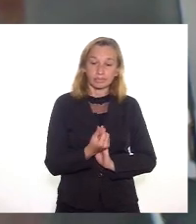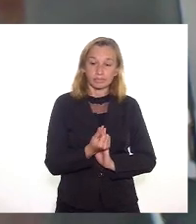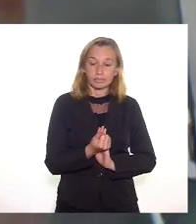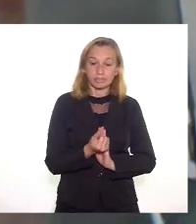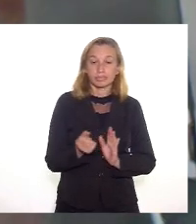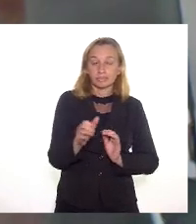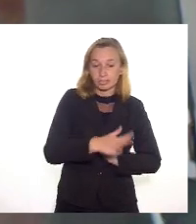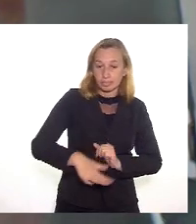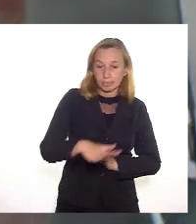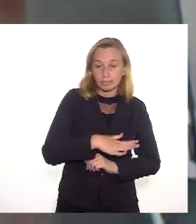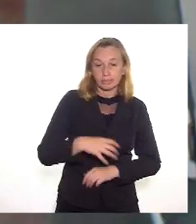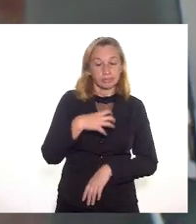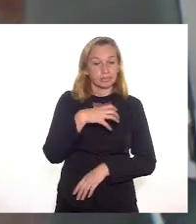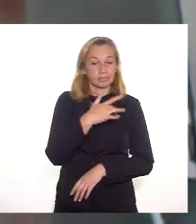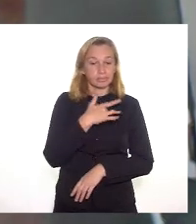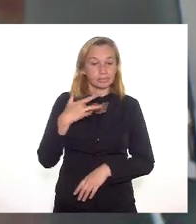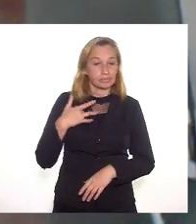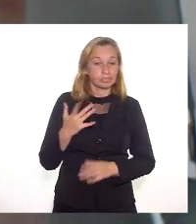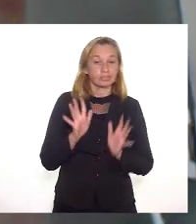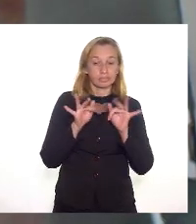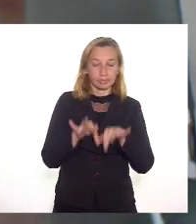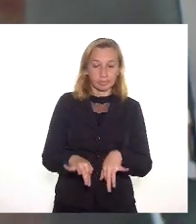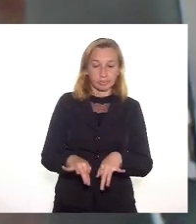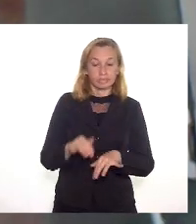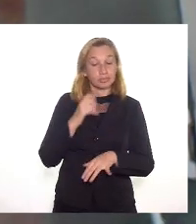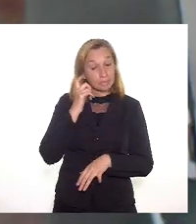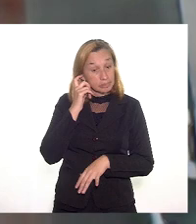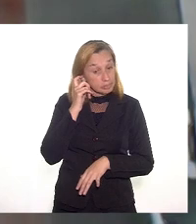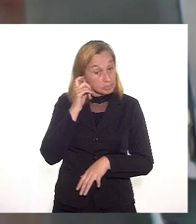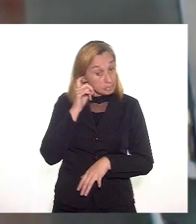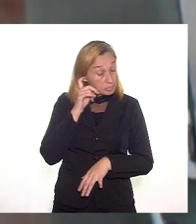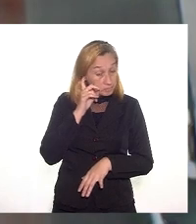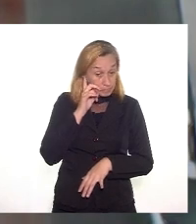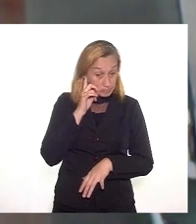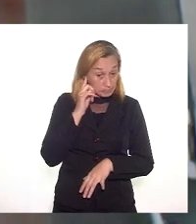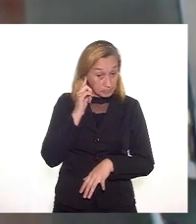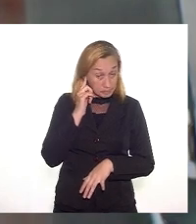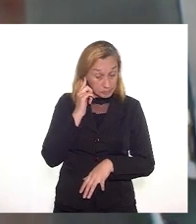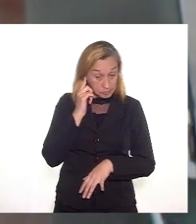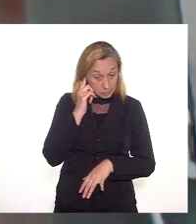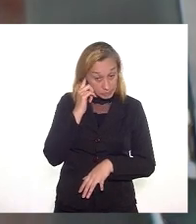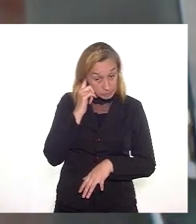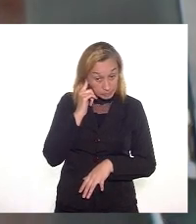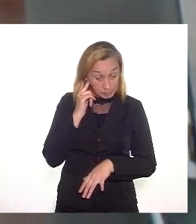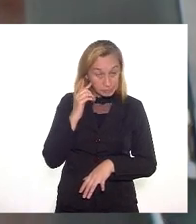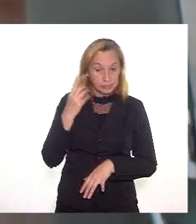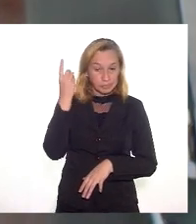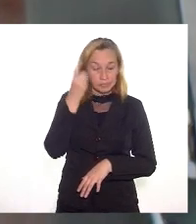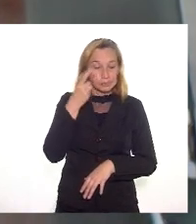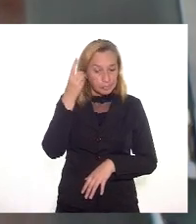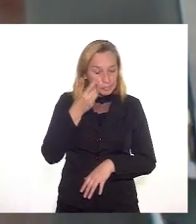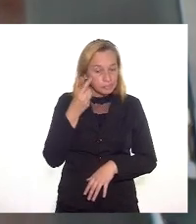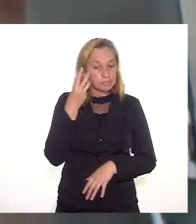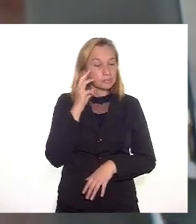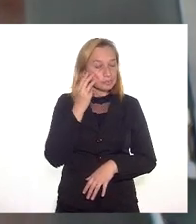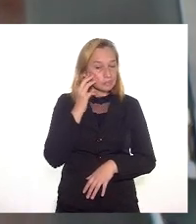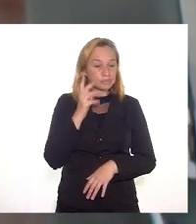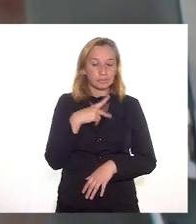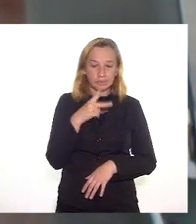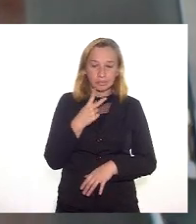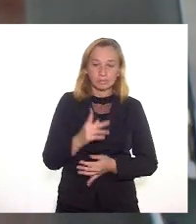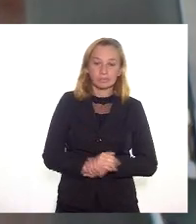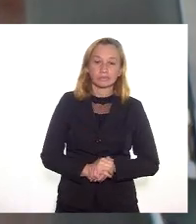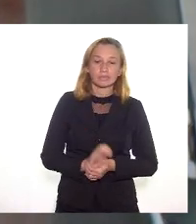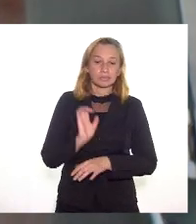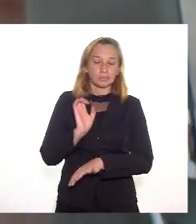podemos fugir desse tema. E para finalizar, como o deputado Valdeck colocou dos equipamentos, concorda, deputado Valdeck, o